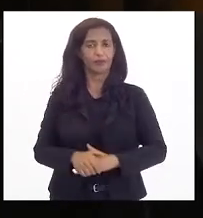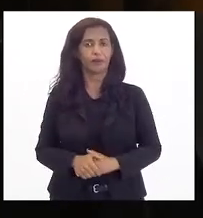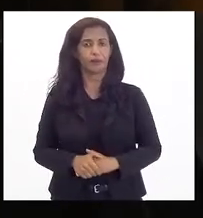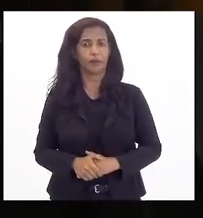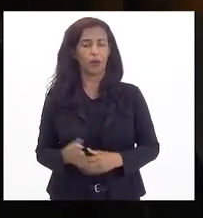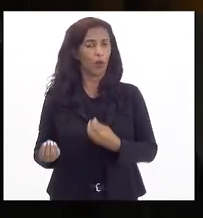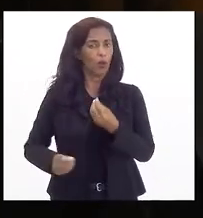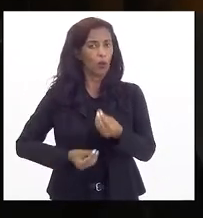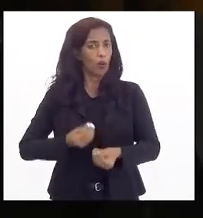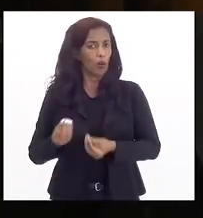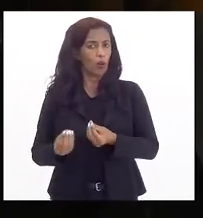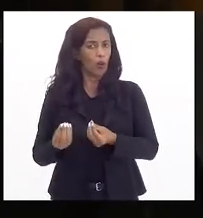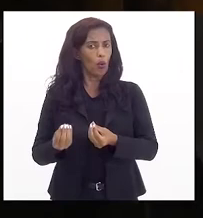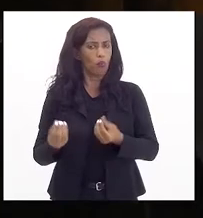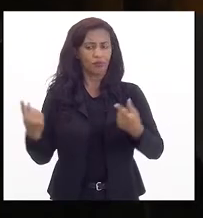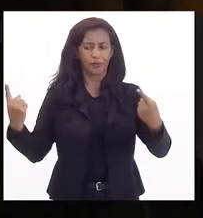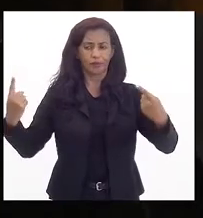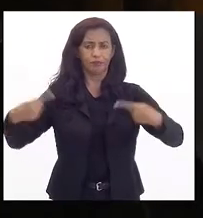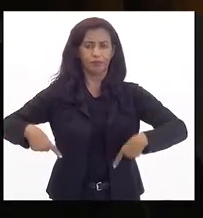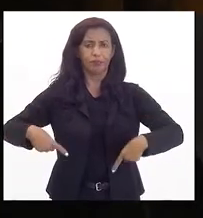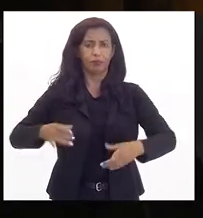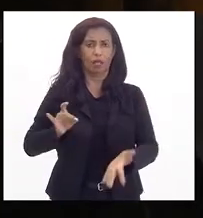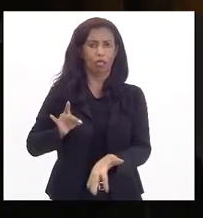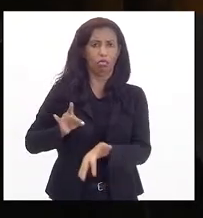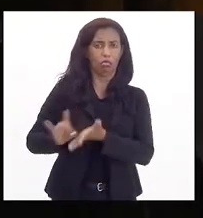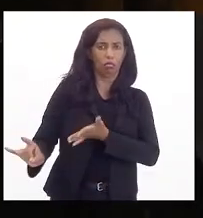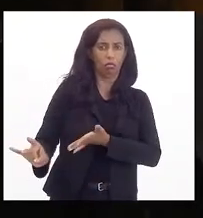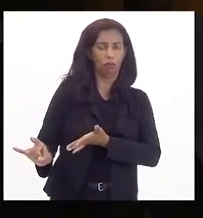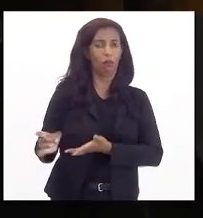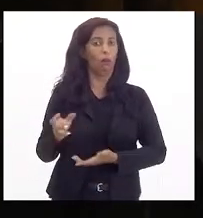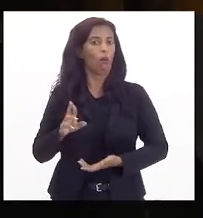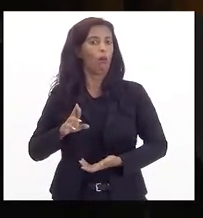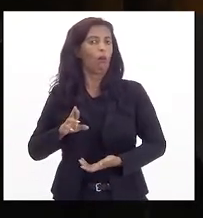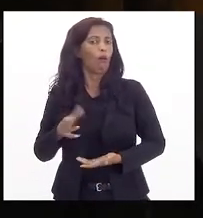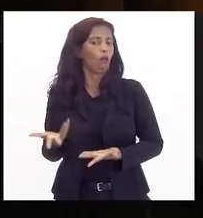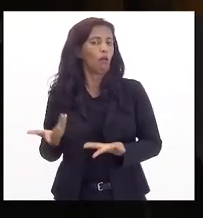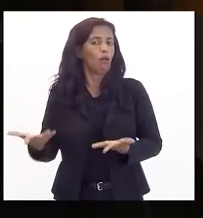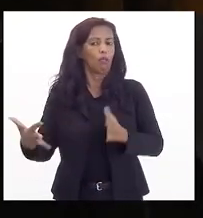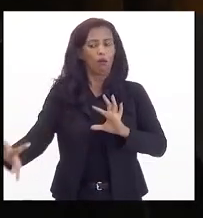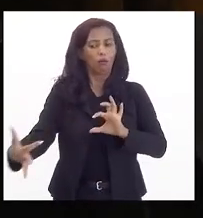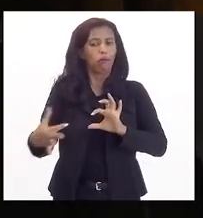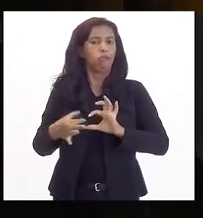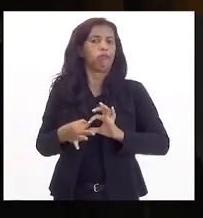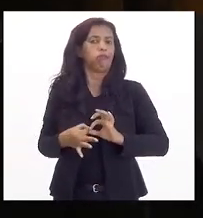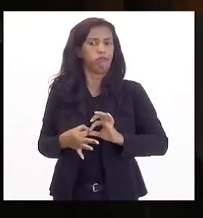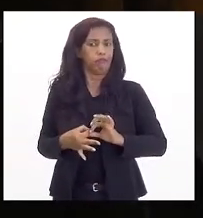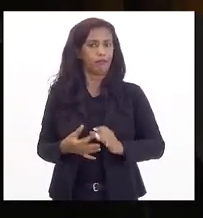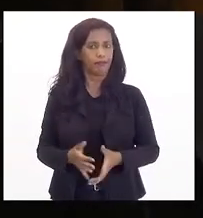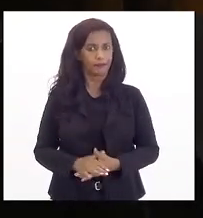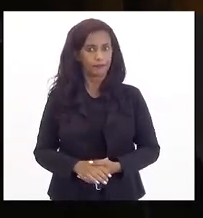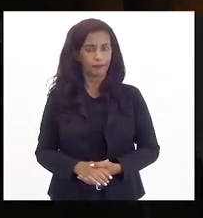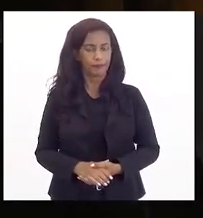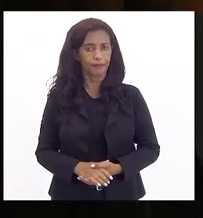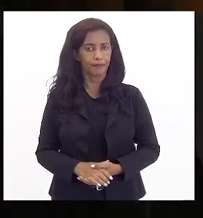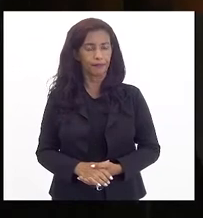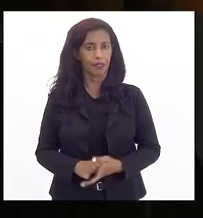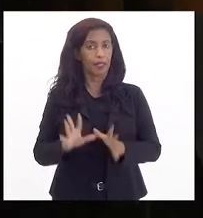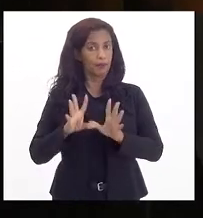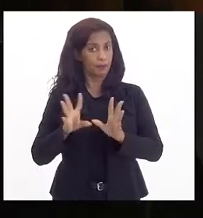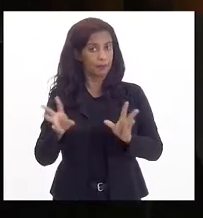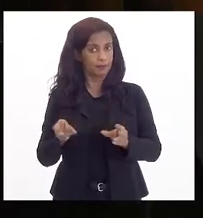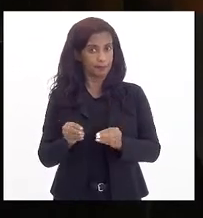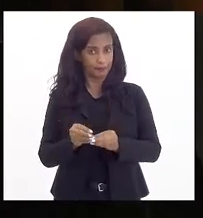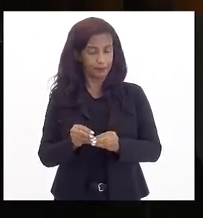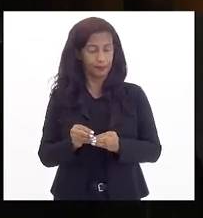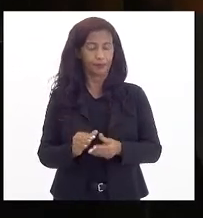como fosse seu adversário e não seu aliado. E, para fechar a matéria,